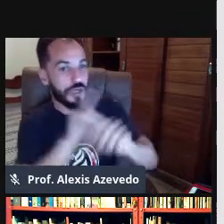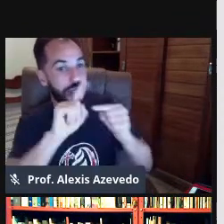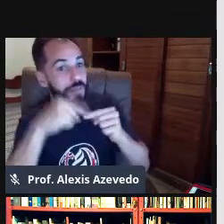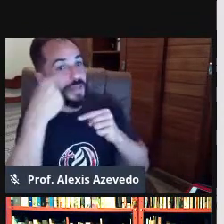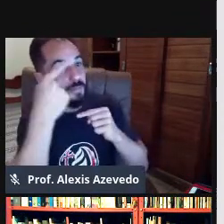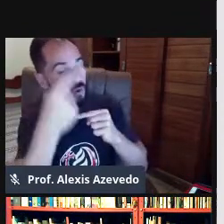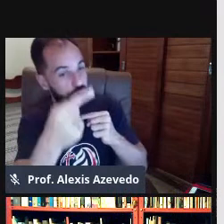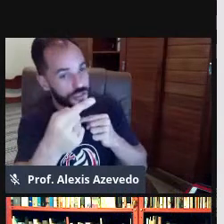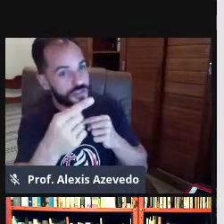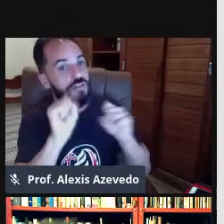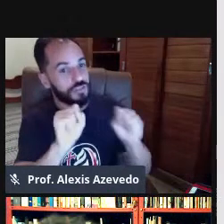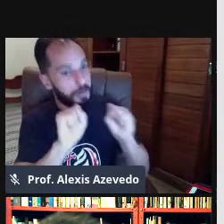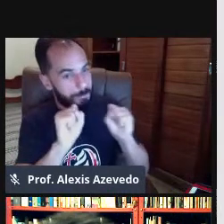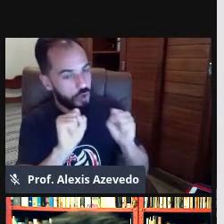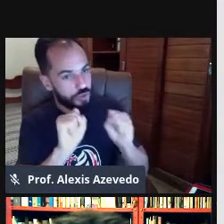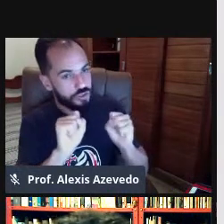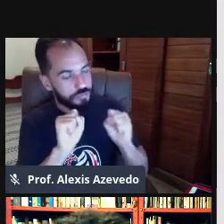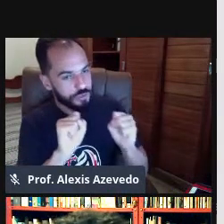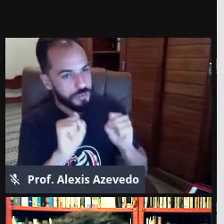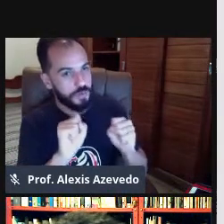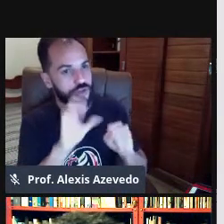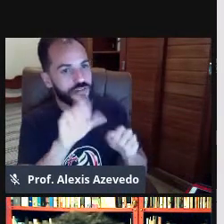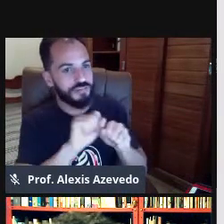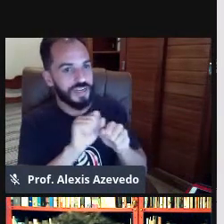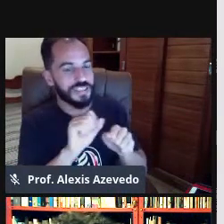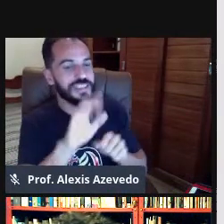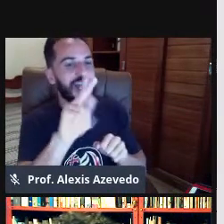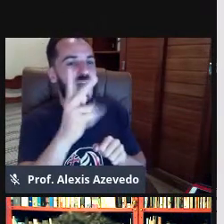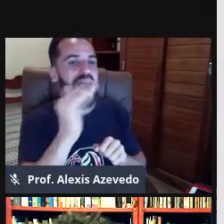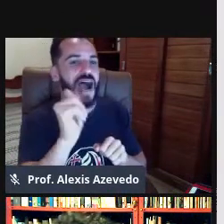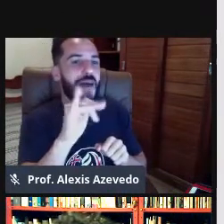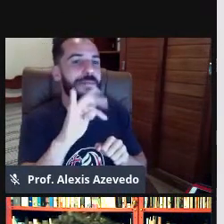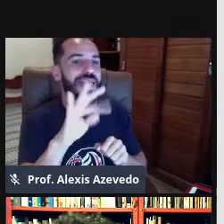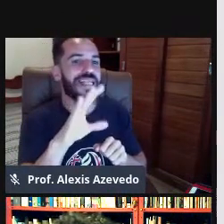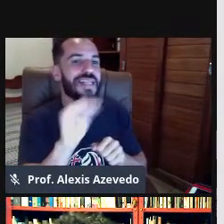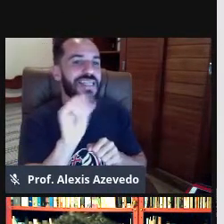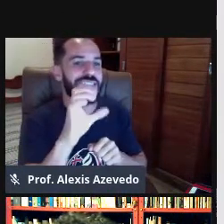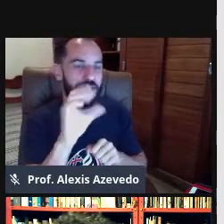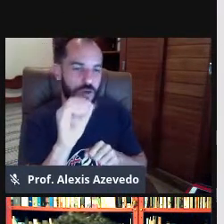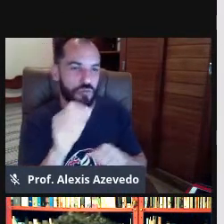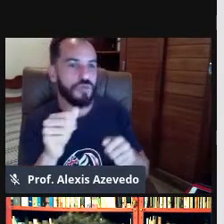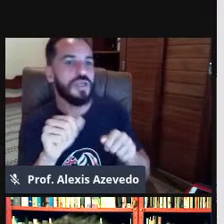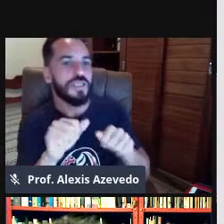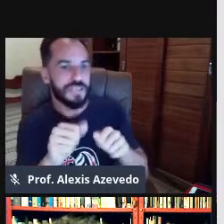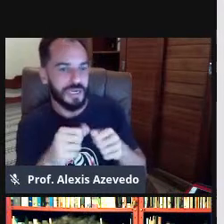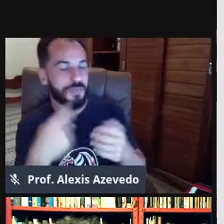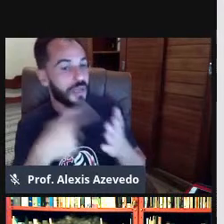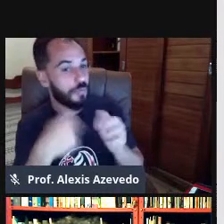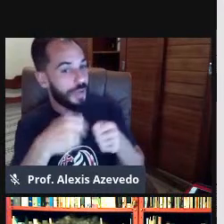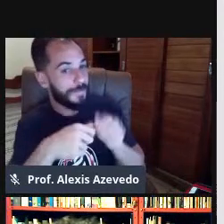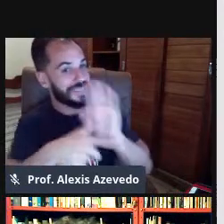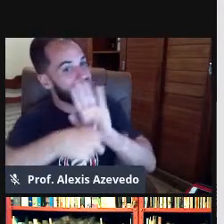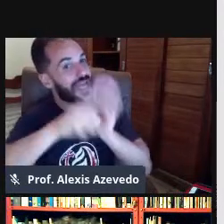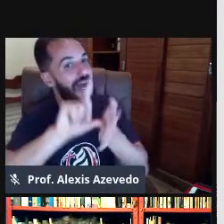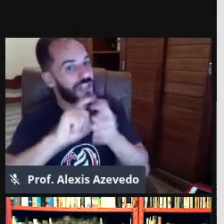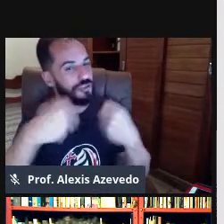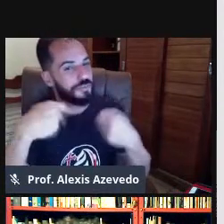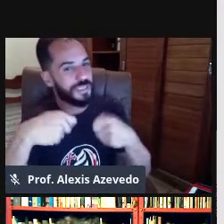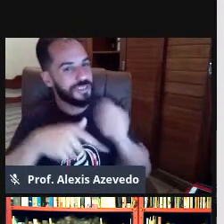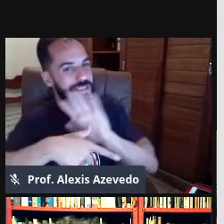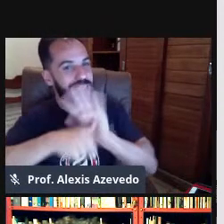oitavo período. Tá? Lógico que eu dei o exemplo aqui na sequência da ordem alfabética, mas poderia